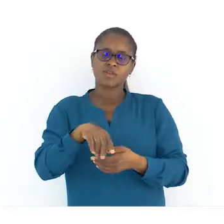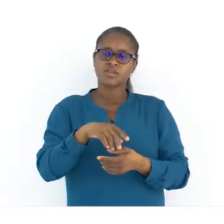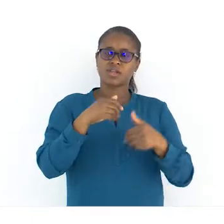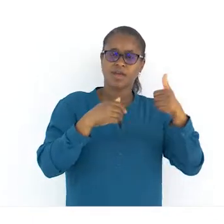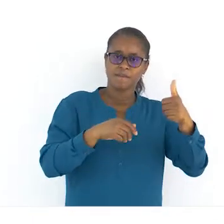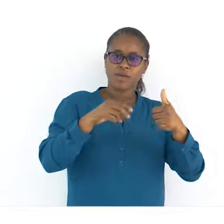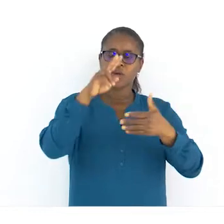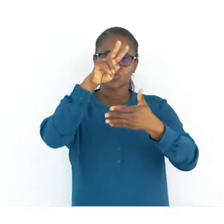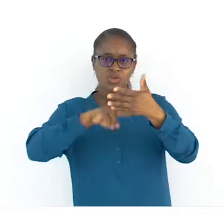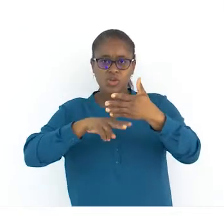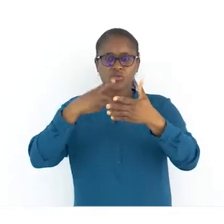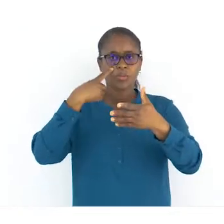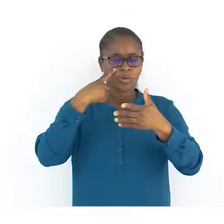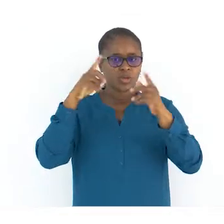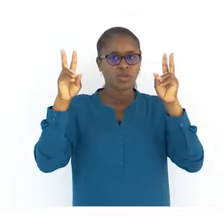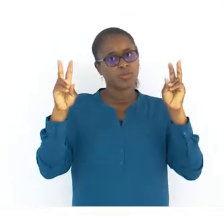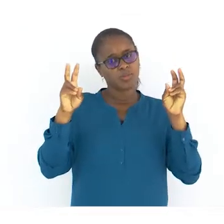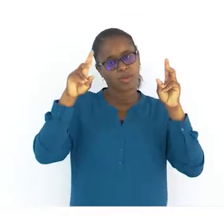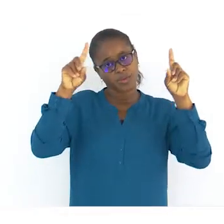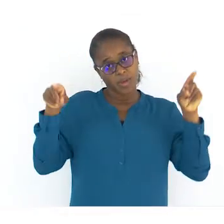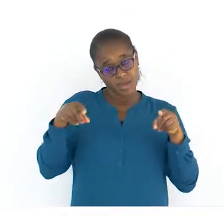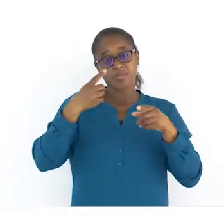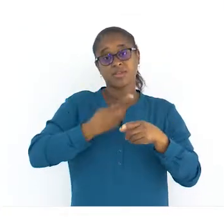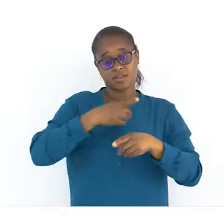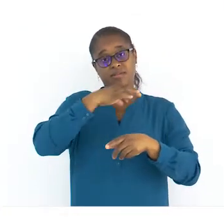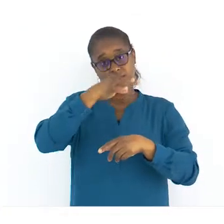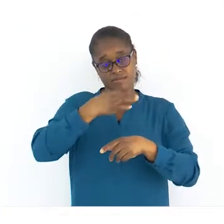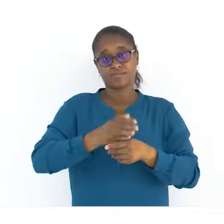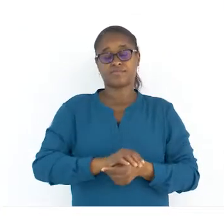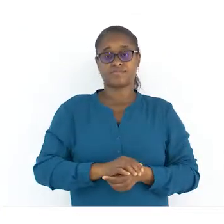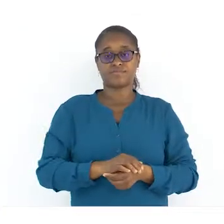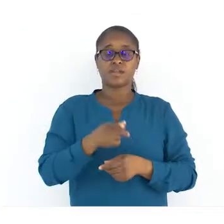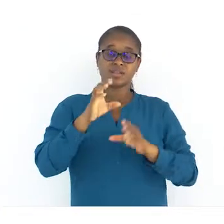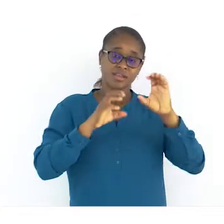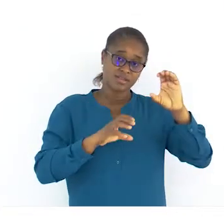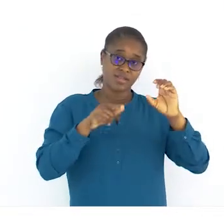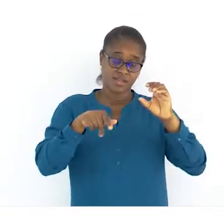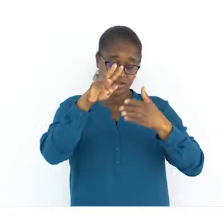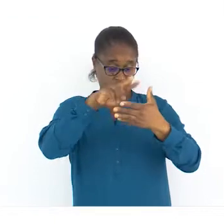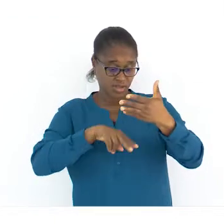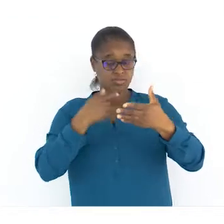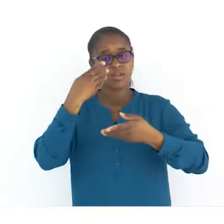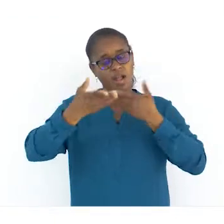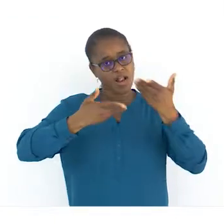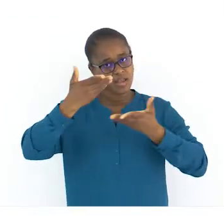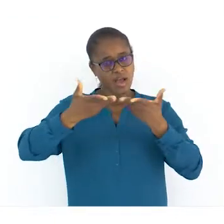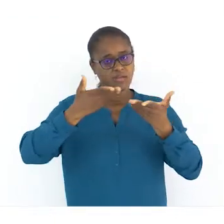entre parênteses é para ser dito. A linha C, neste texto há